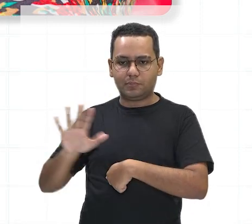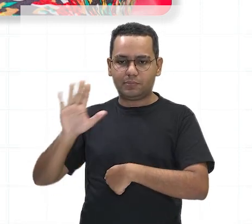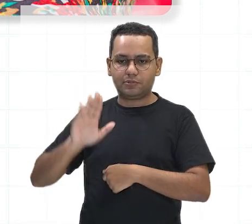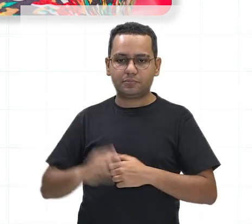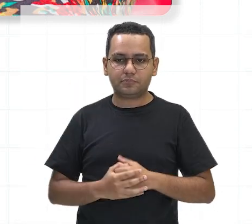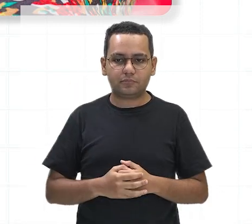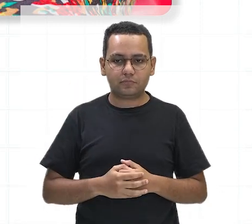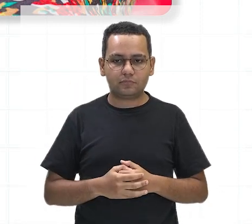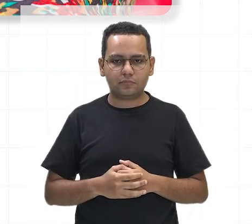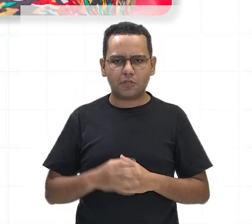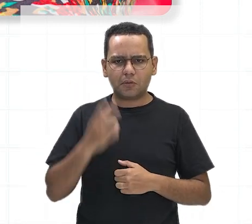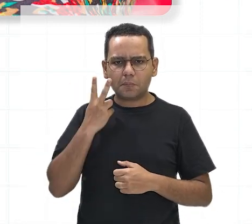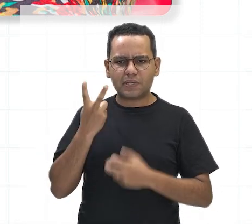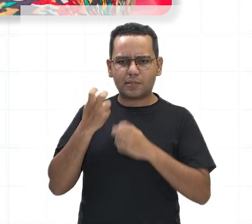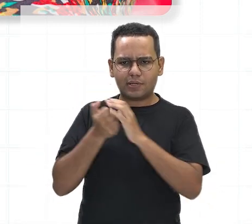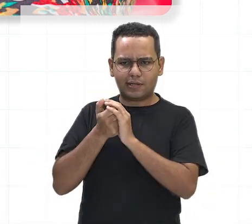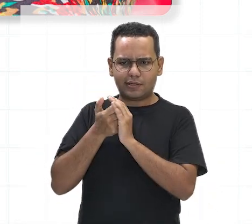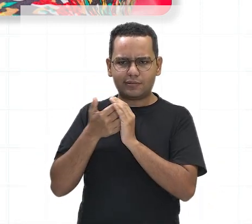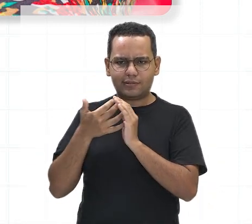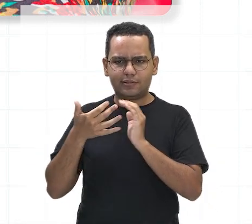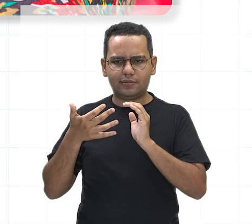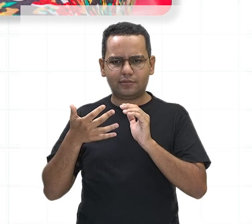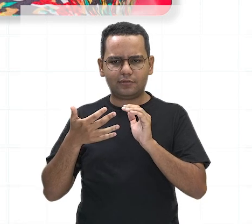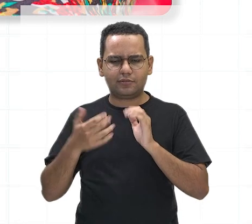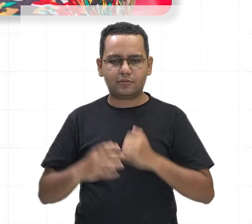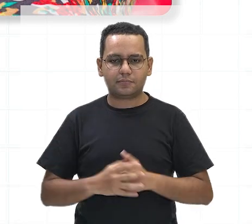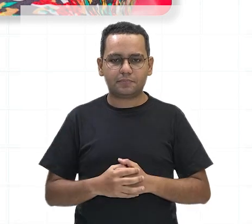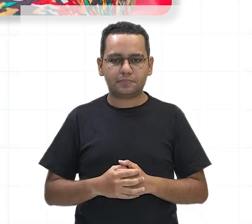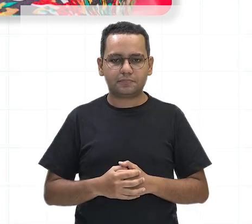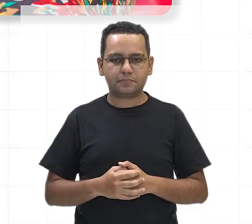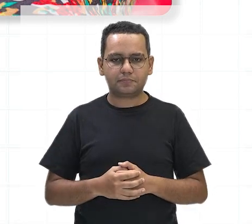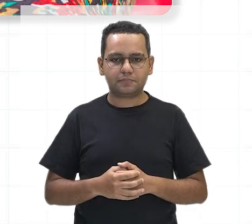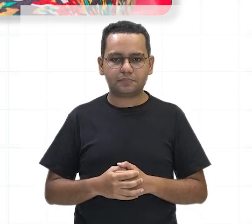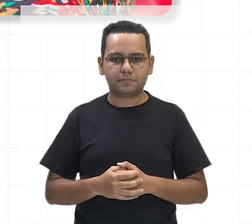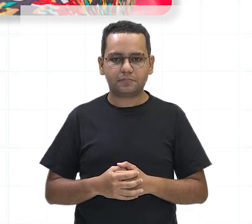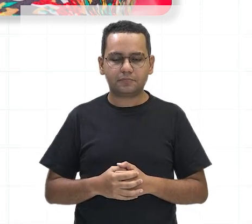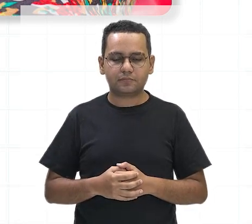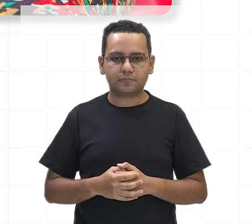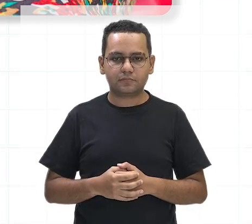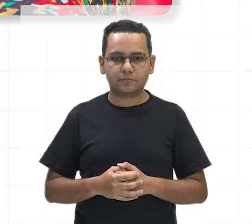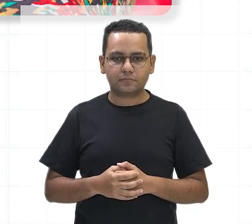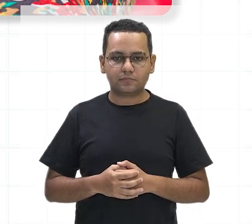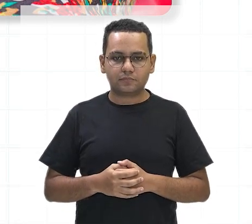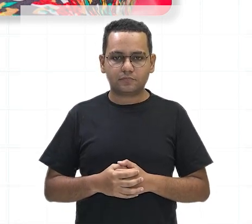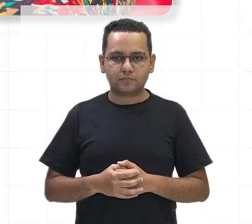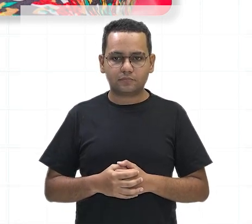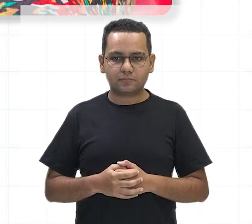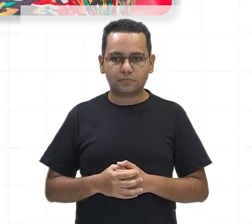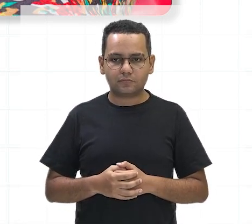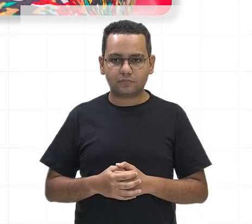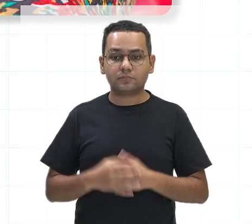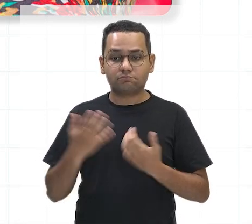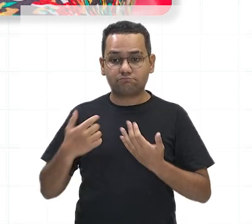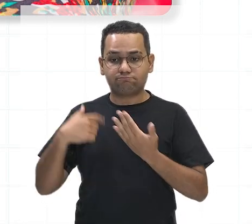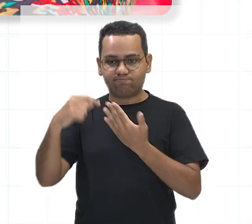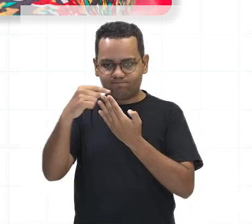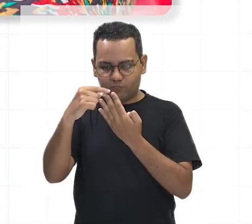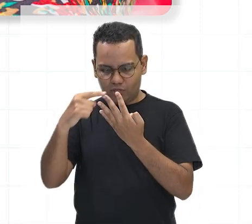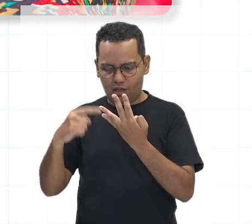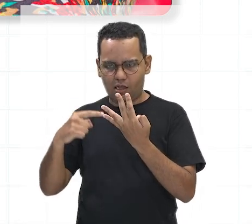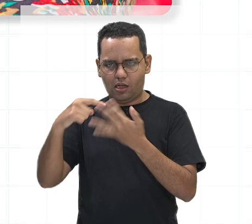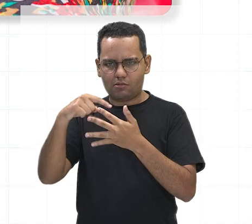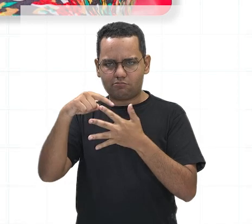observa ali, né, as características, né, os sintomas ali comuns dessa doença. Você pode observar principalmente nos dedos ali